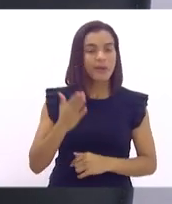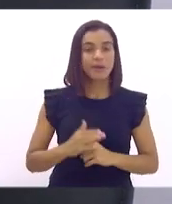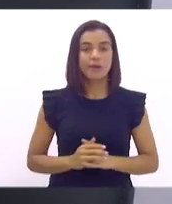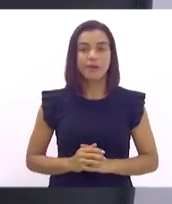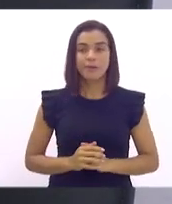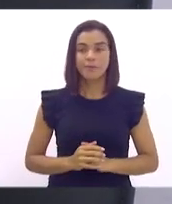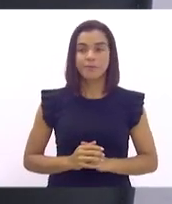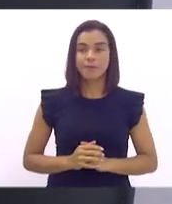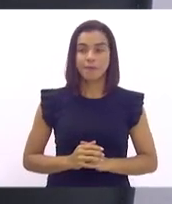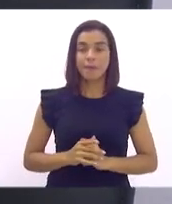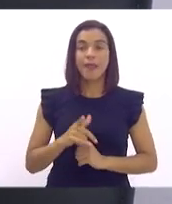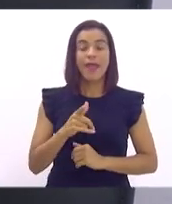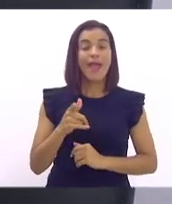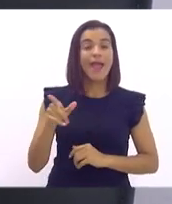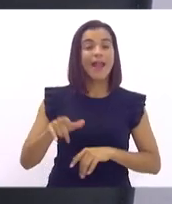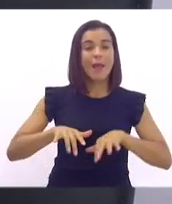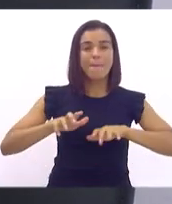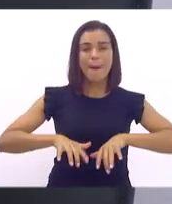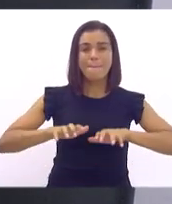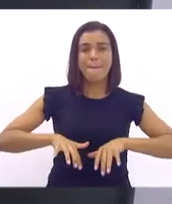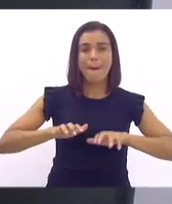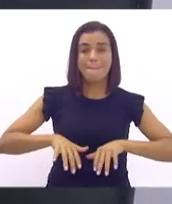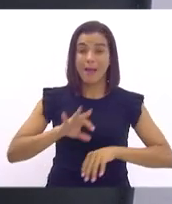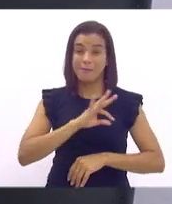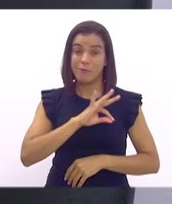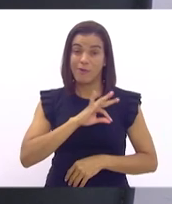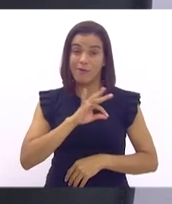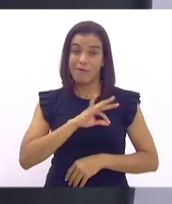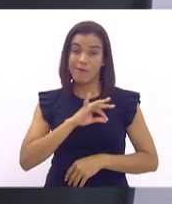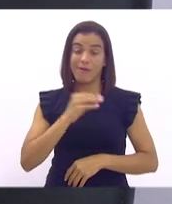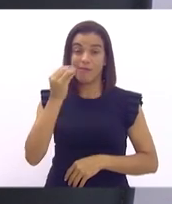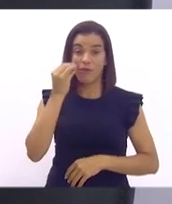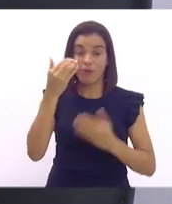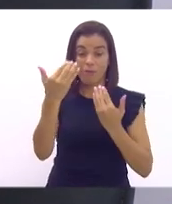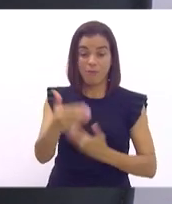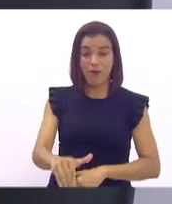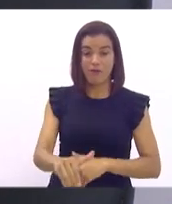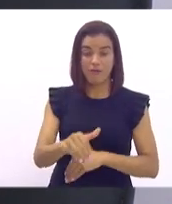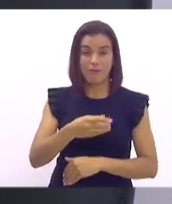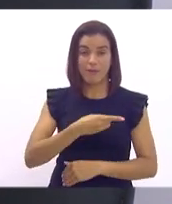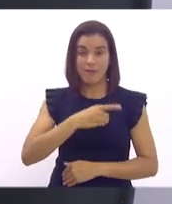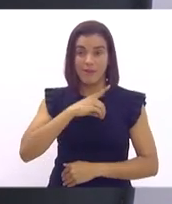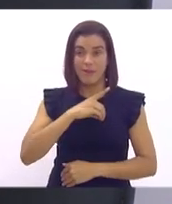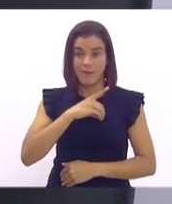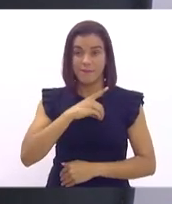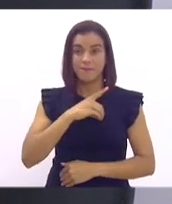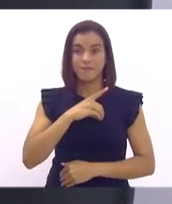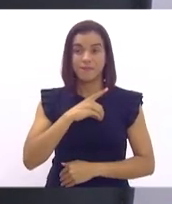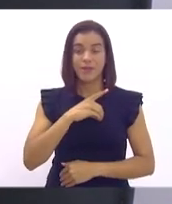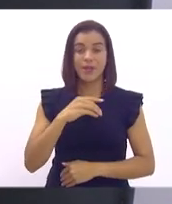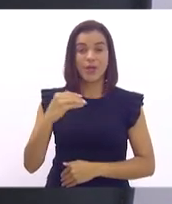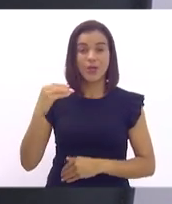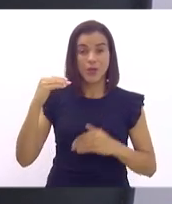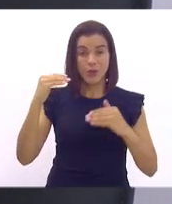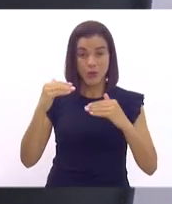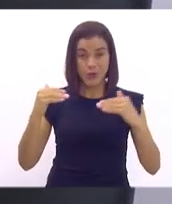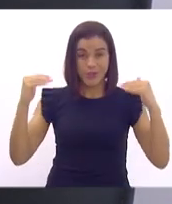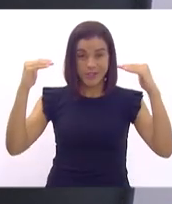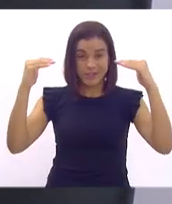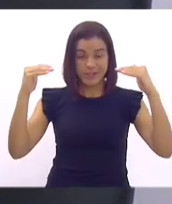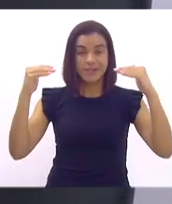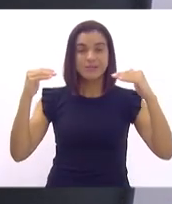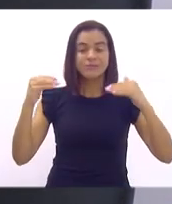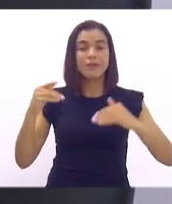era escrivã de polícia e fui fazer o concurso de delegado. E o desembargador Ângelo